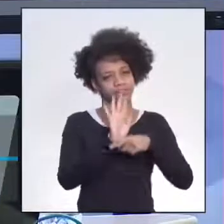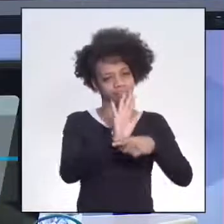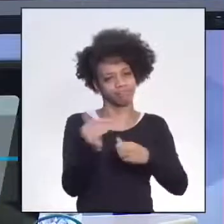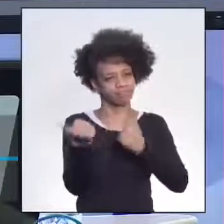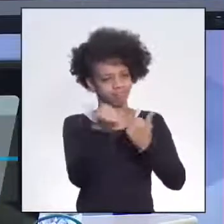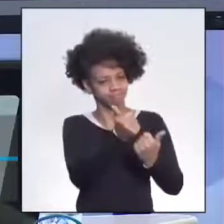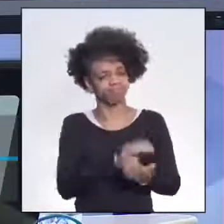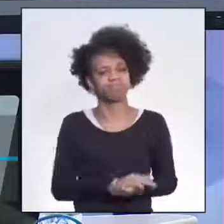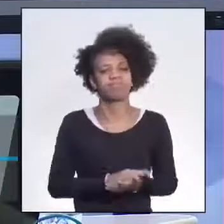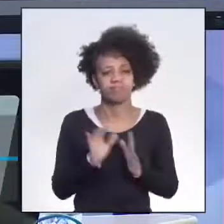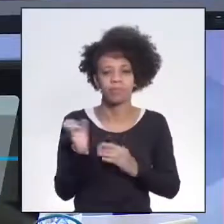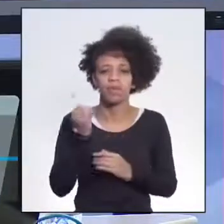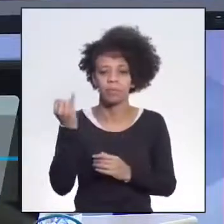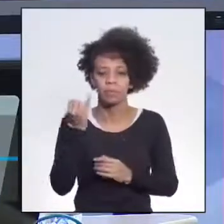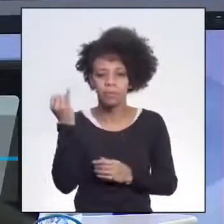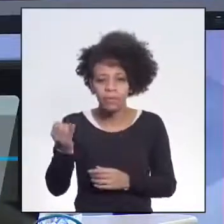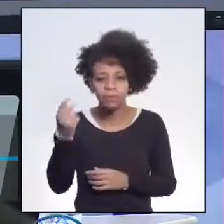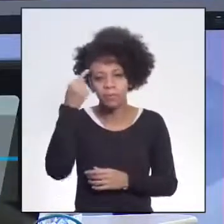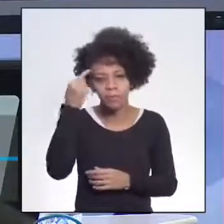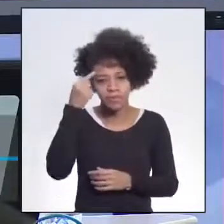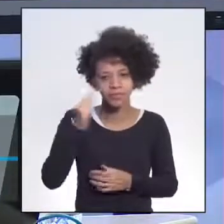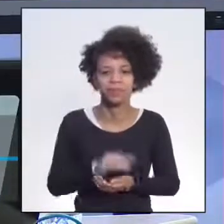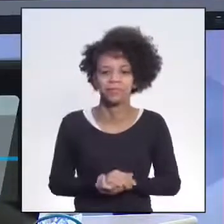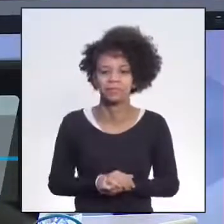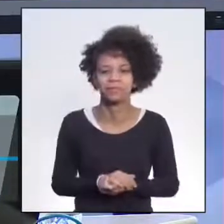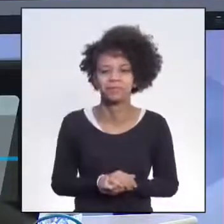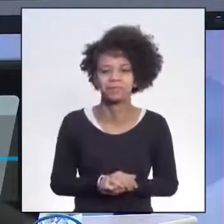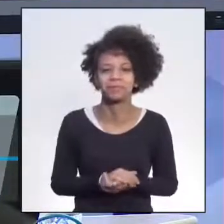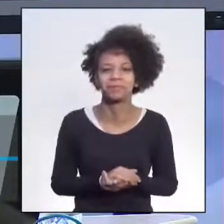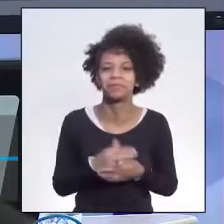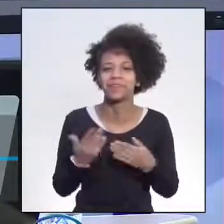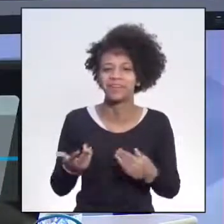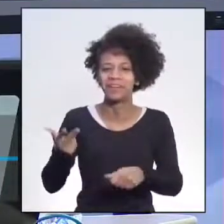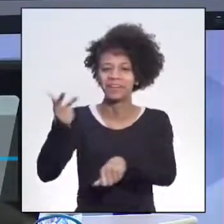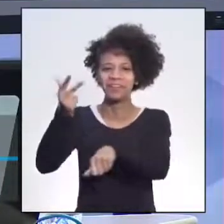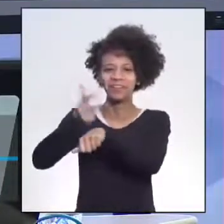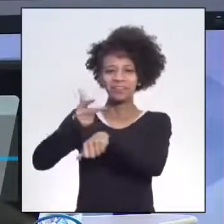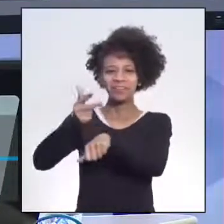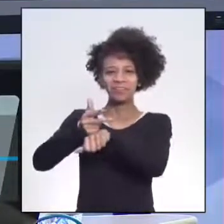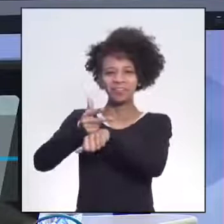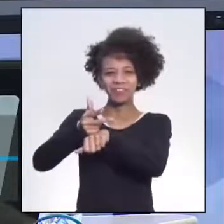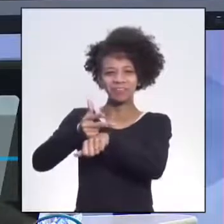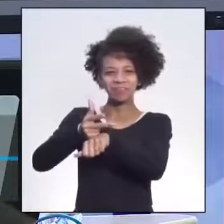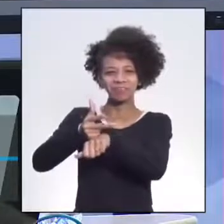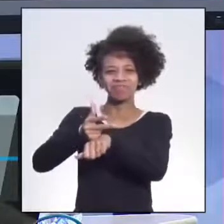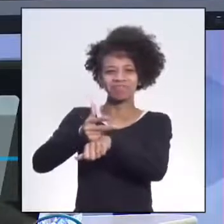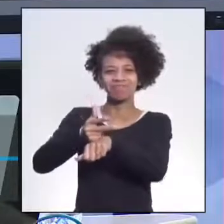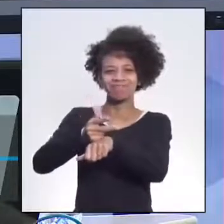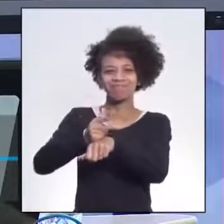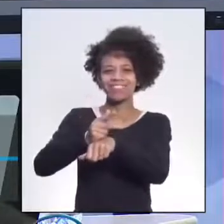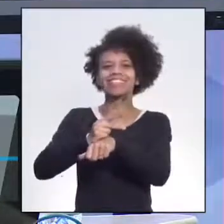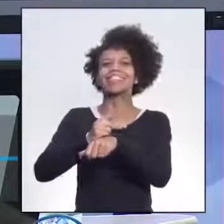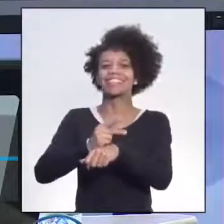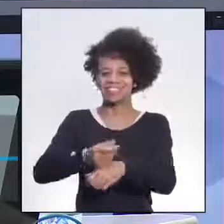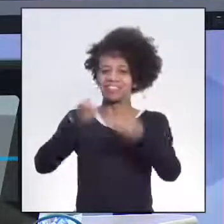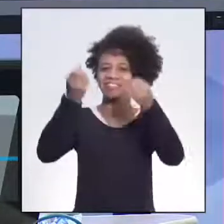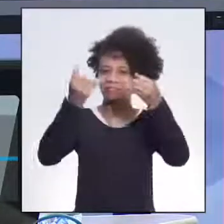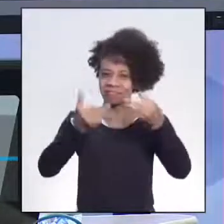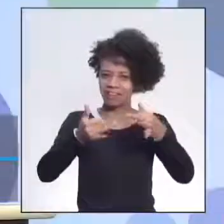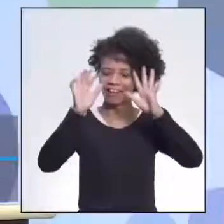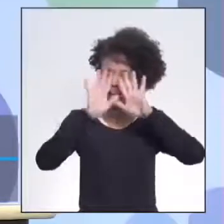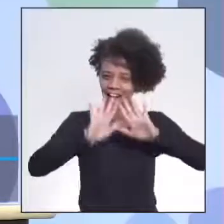importante a gente pensar dessa forma. E agora nós vamos ter um vídeo que vai amarrar aí esse nosso assunto. Isso